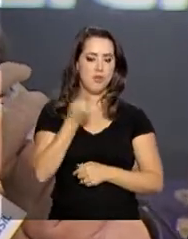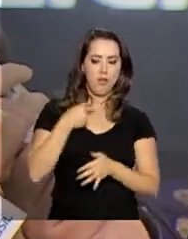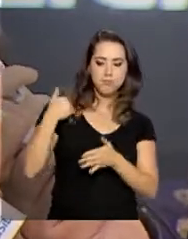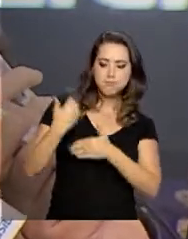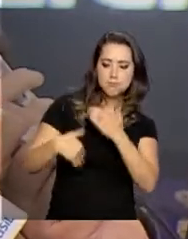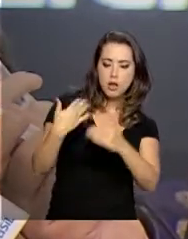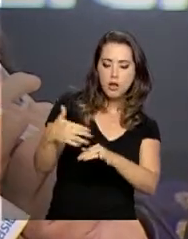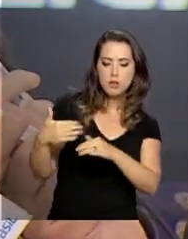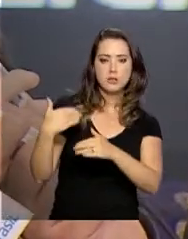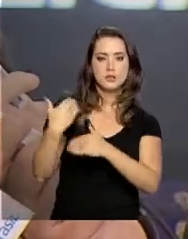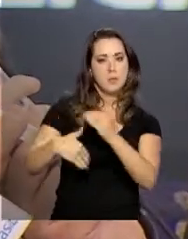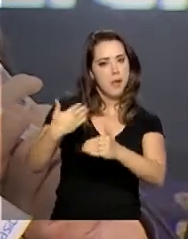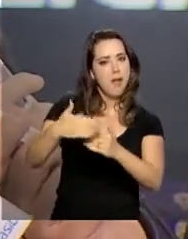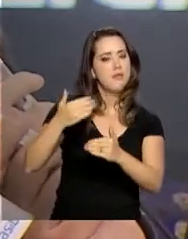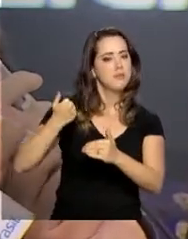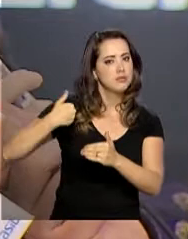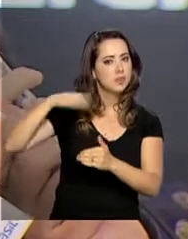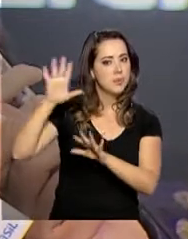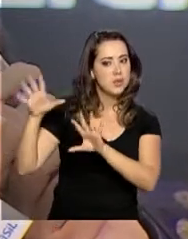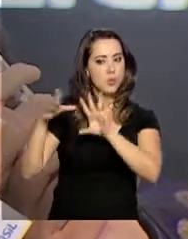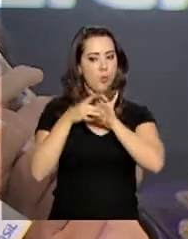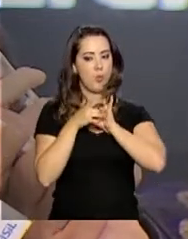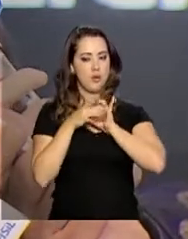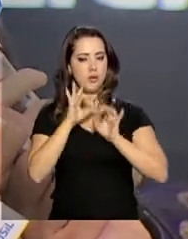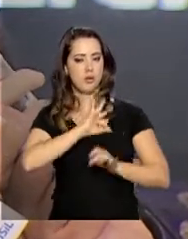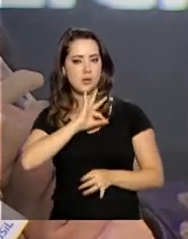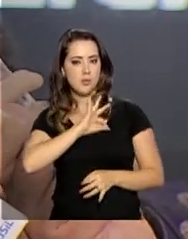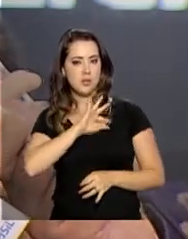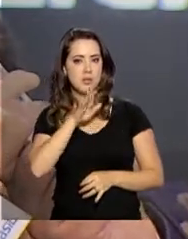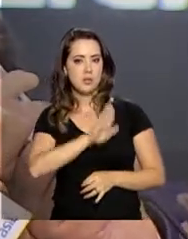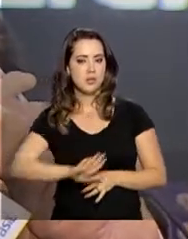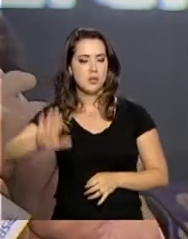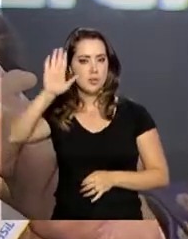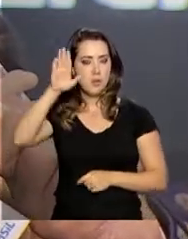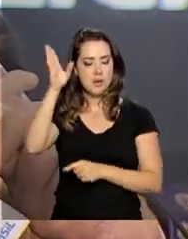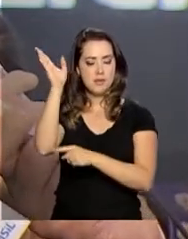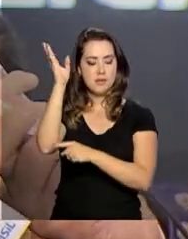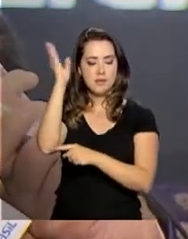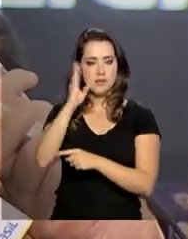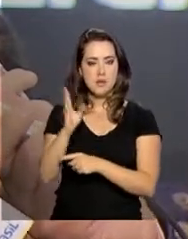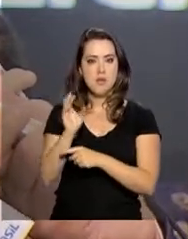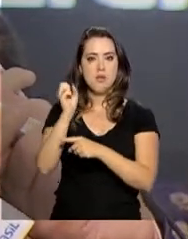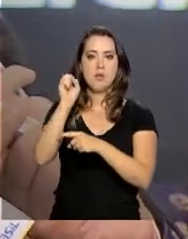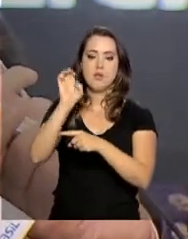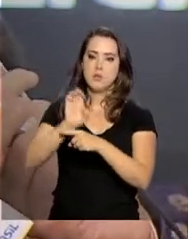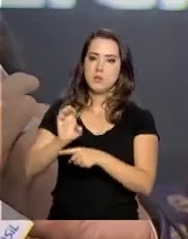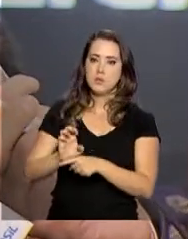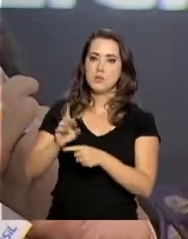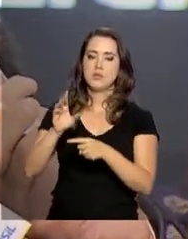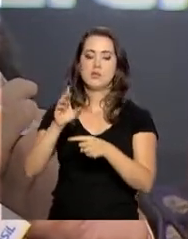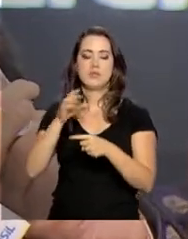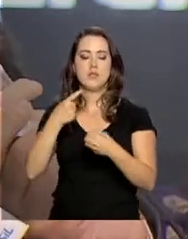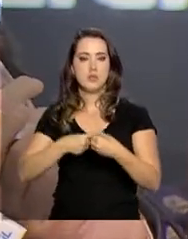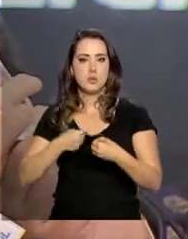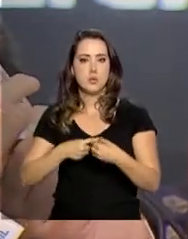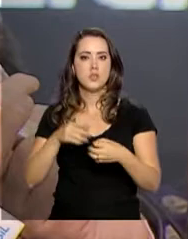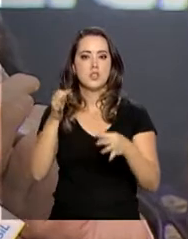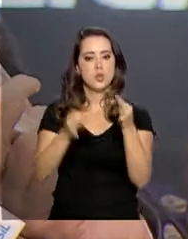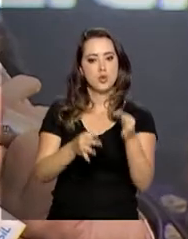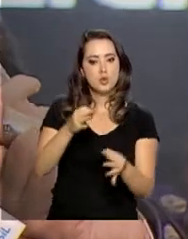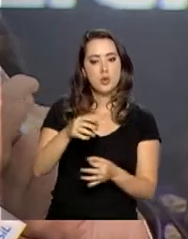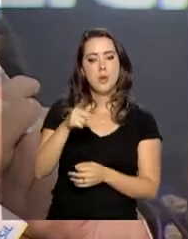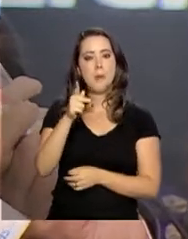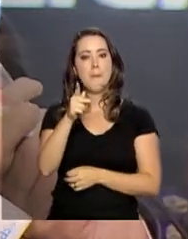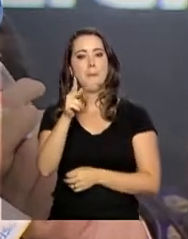caminhar cada vez mais na integração das polícias, dos estados, dos municípios, da União, do Judiciário, do